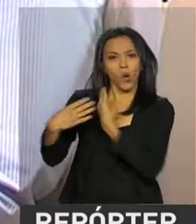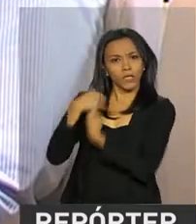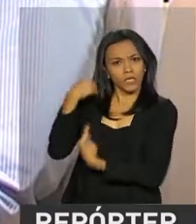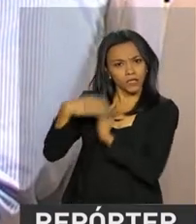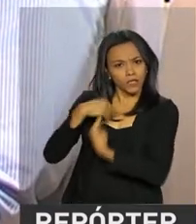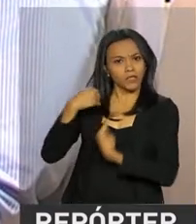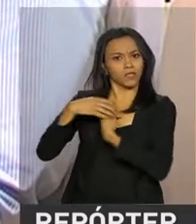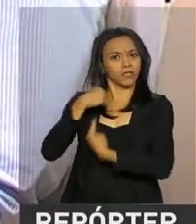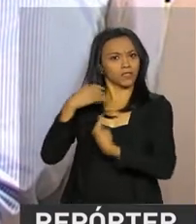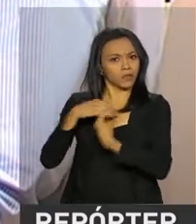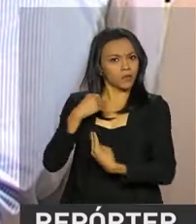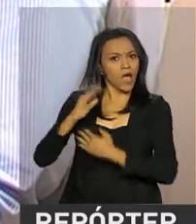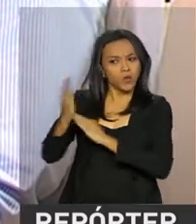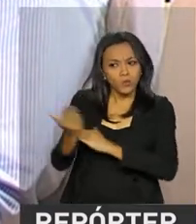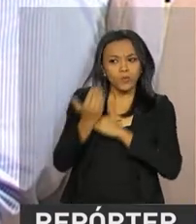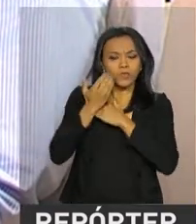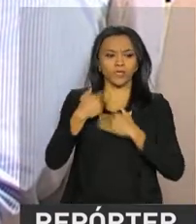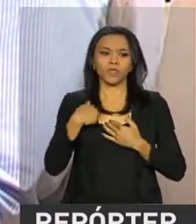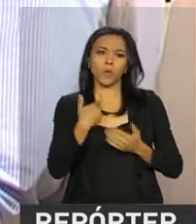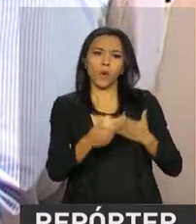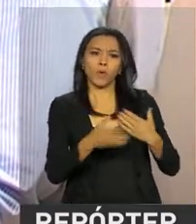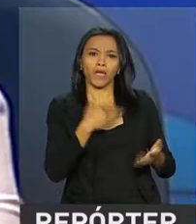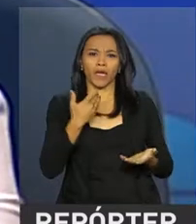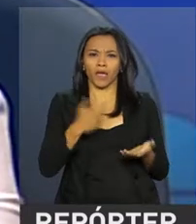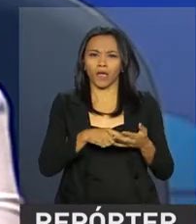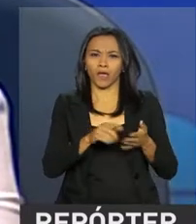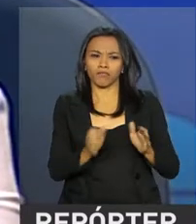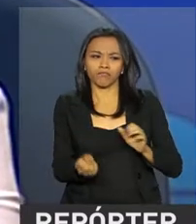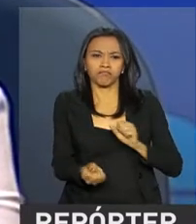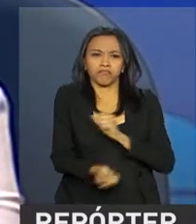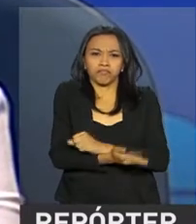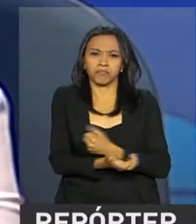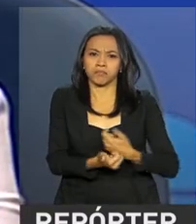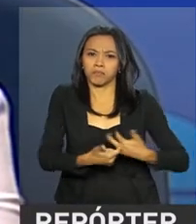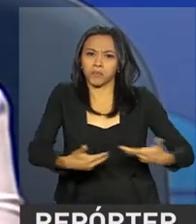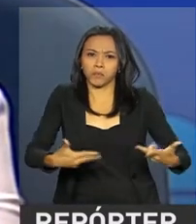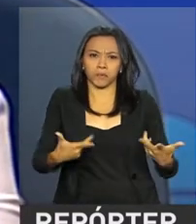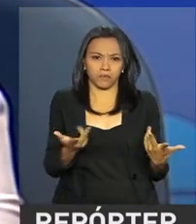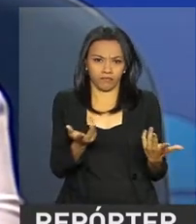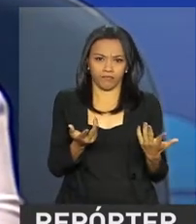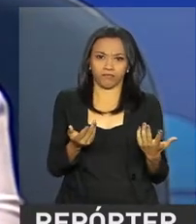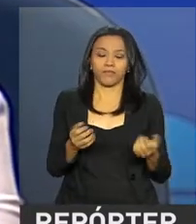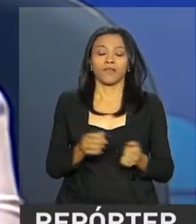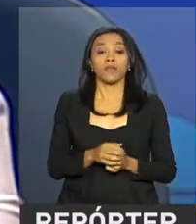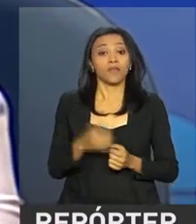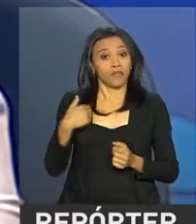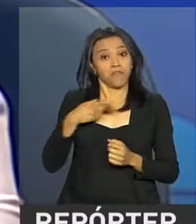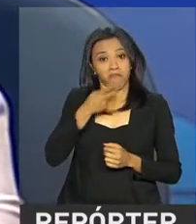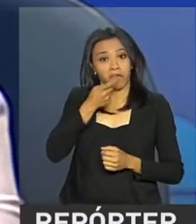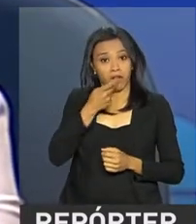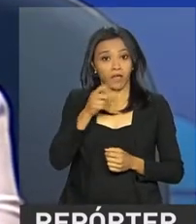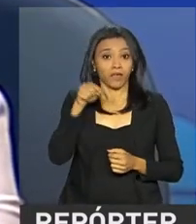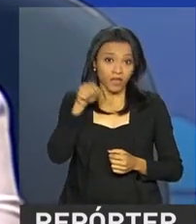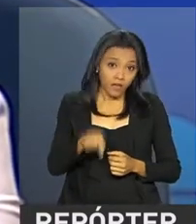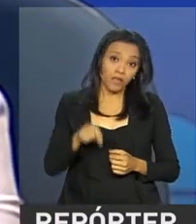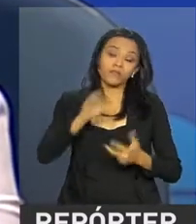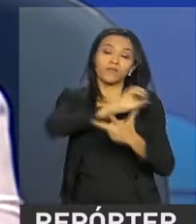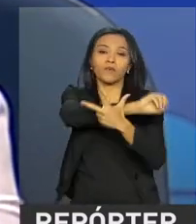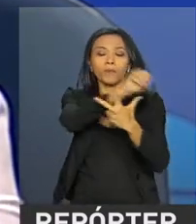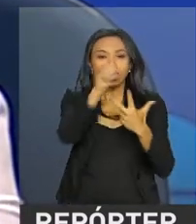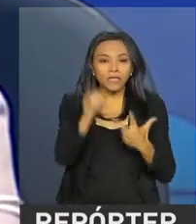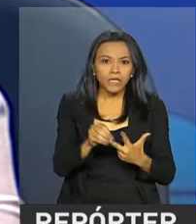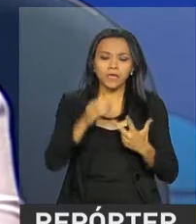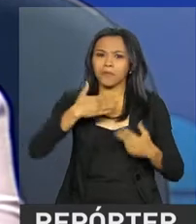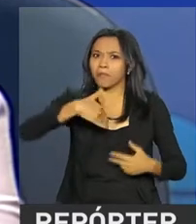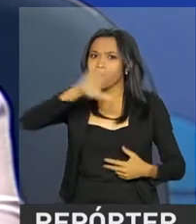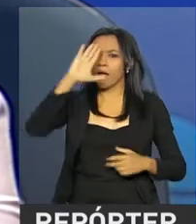a combater qualquer tentativa de fraude. E eu não tenho dúvida de que a gente pode afirmar que esse foi um Enem o